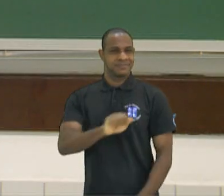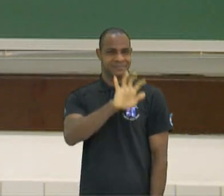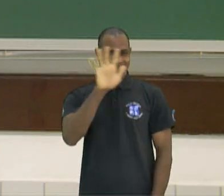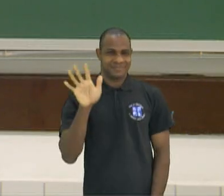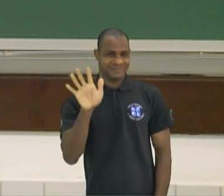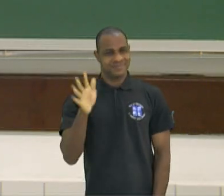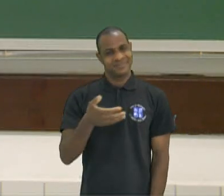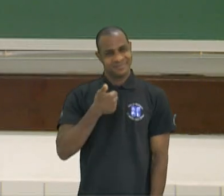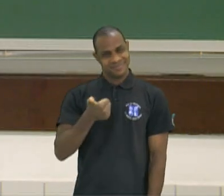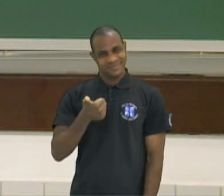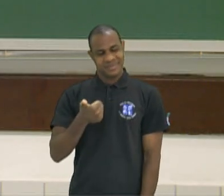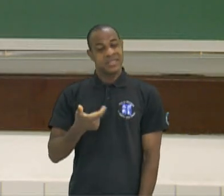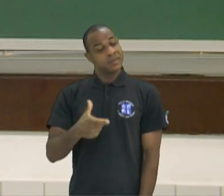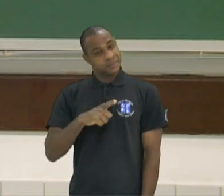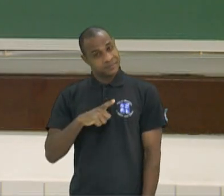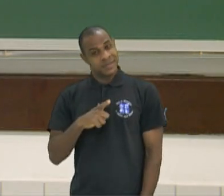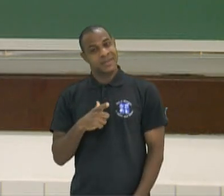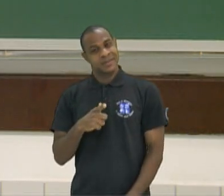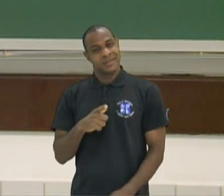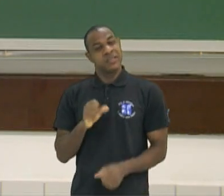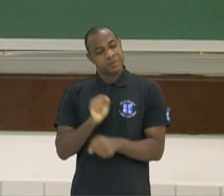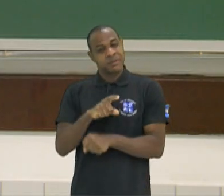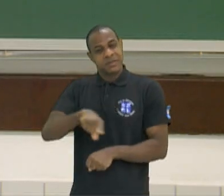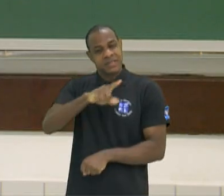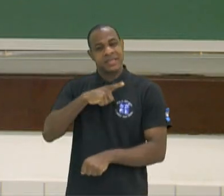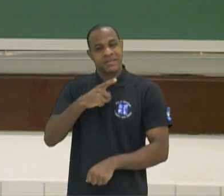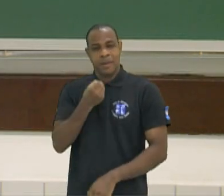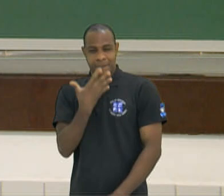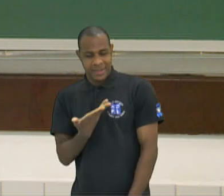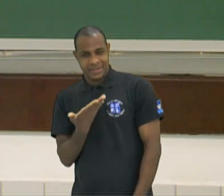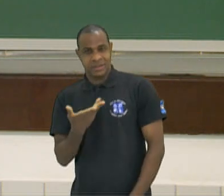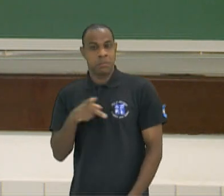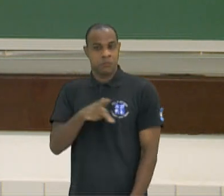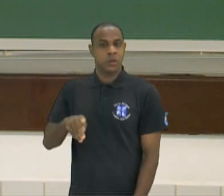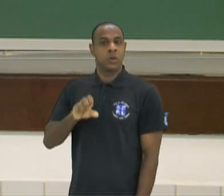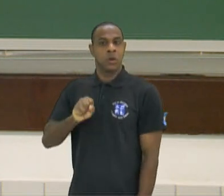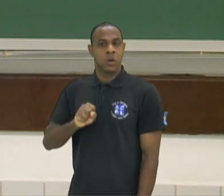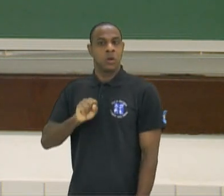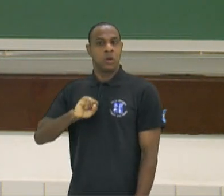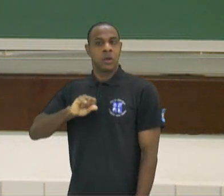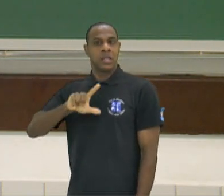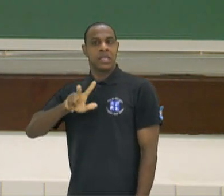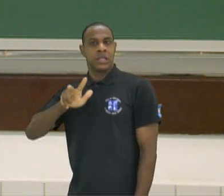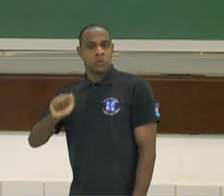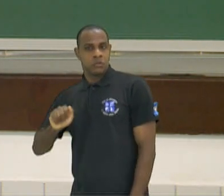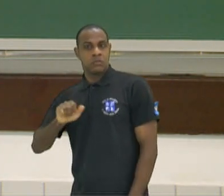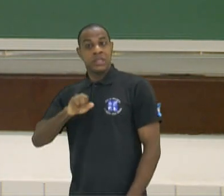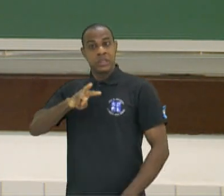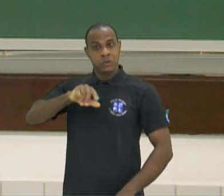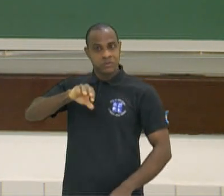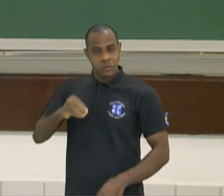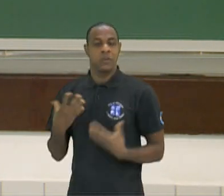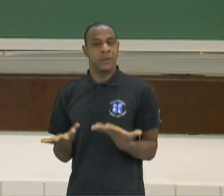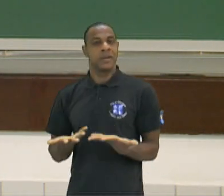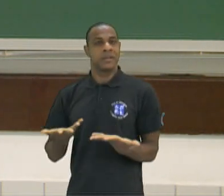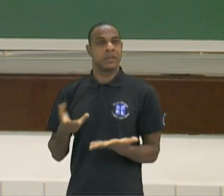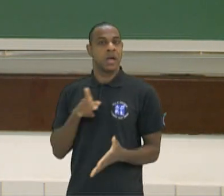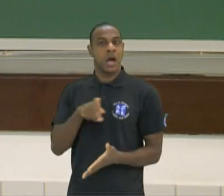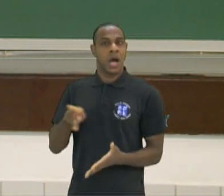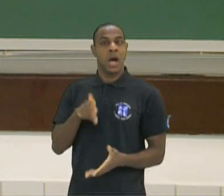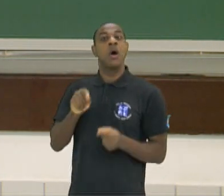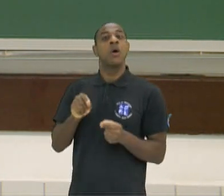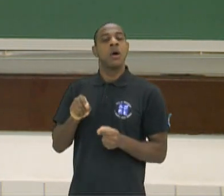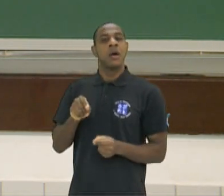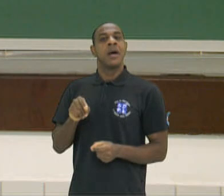Hi everyone, eu espero que todos vocês estejam bem. Eu sou o professor Silvio e nós vamos começar a nossa aula de inglês. Lembrando, lembrete rápido para